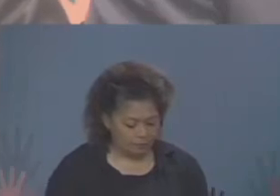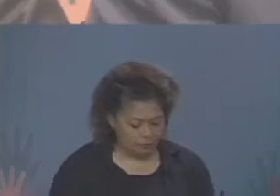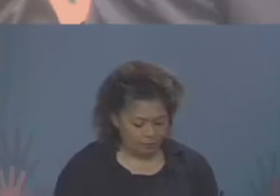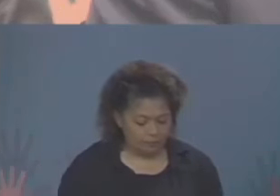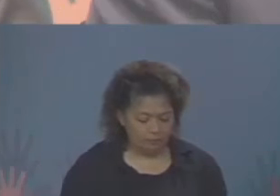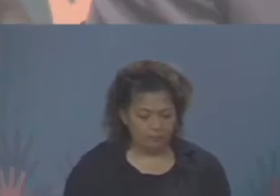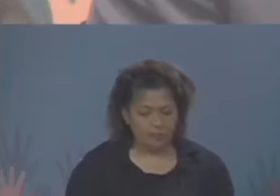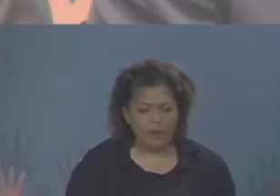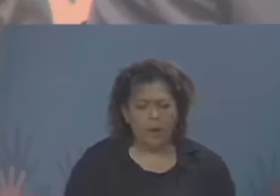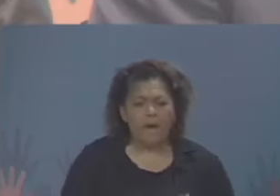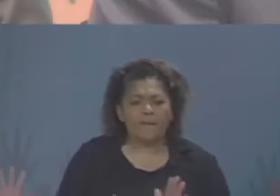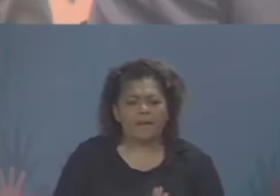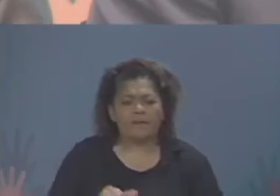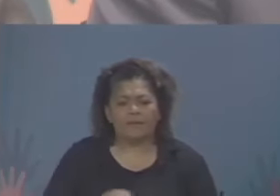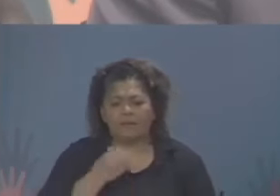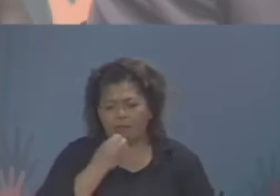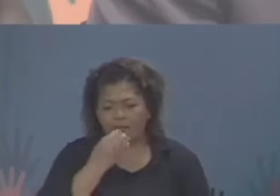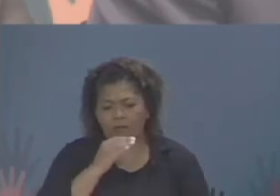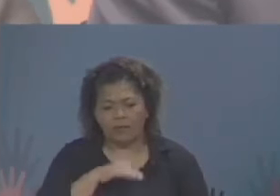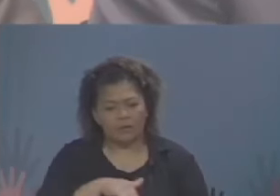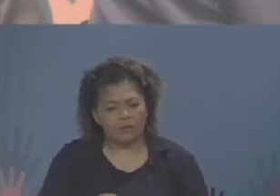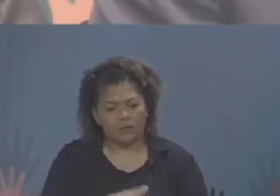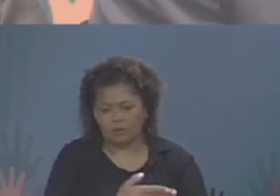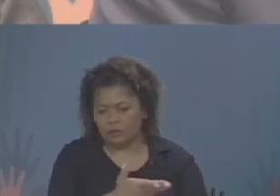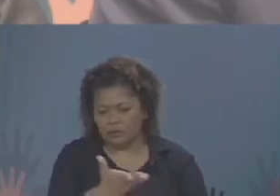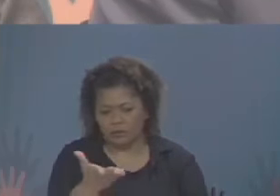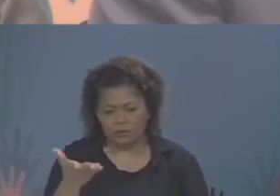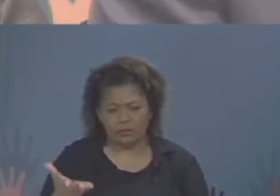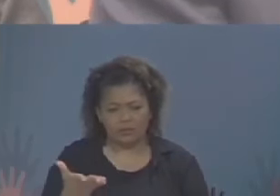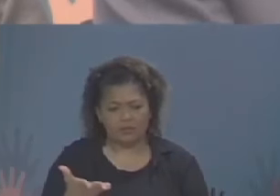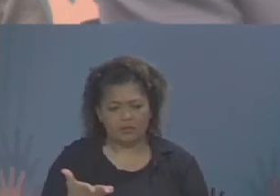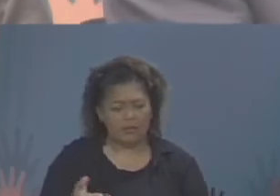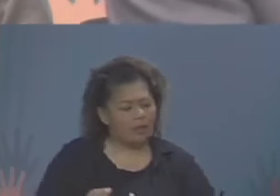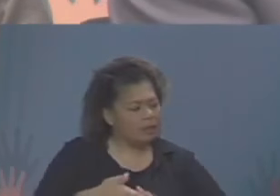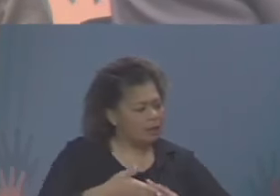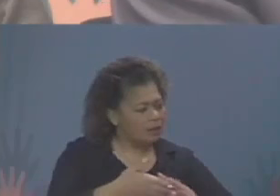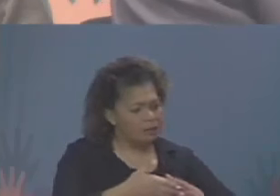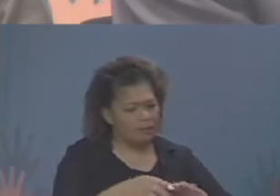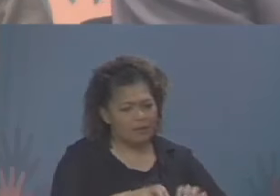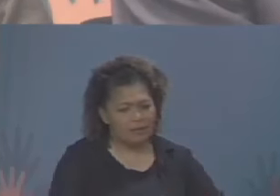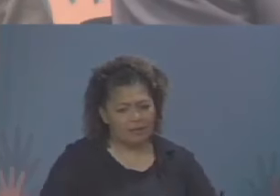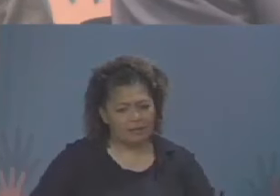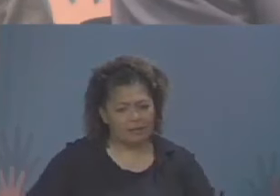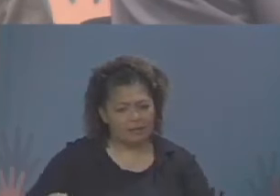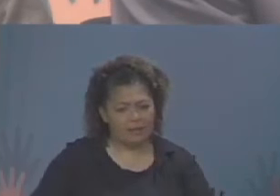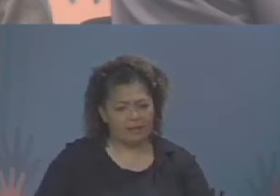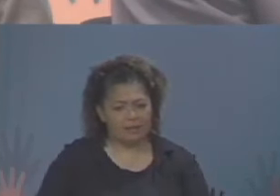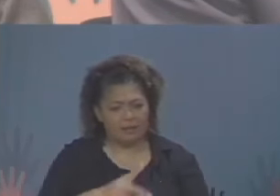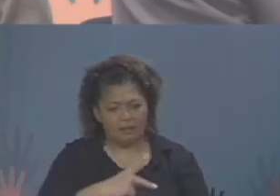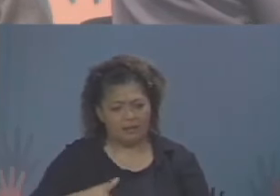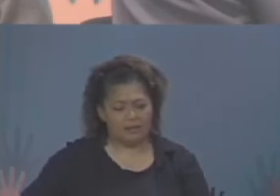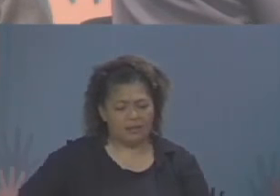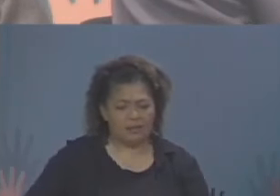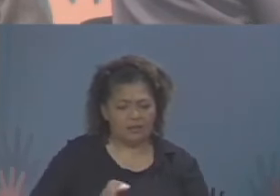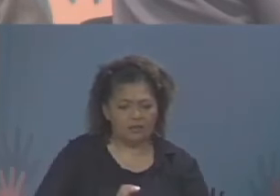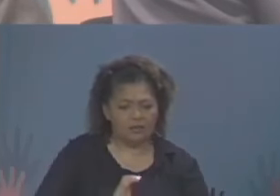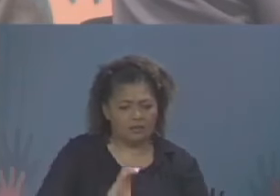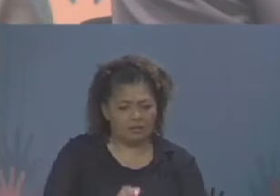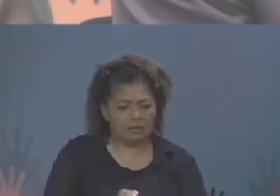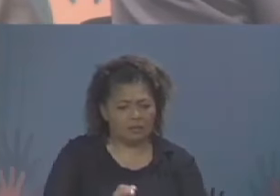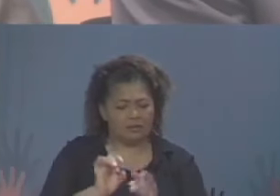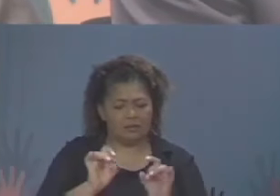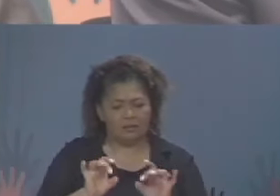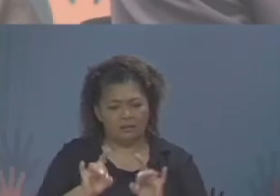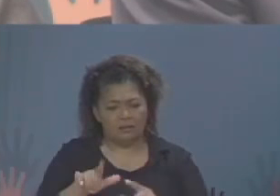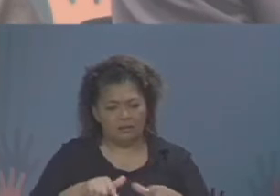Bom, primeiro, boa noite a todas e todos. Eu quero cumprimentar a mesa na figura do presidente da Comissão Eleitoral Especial, Frederico Leite,